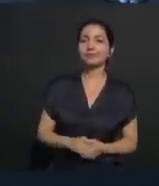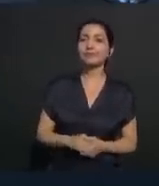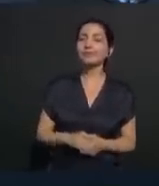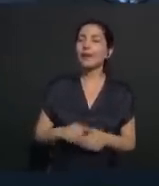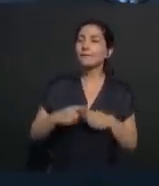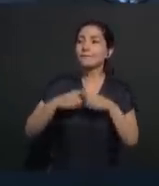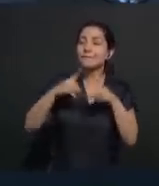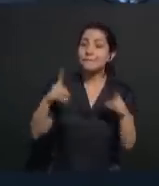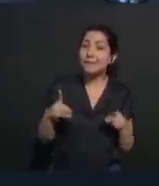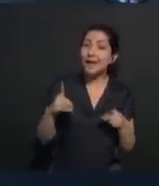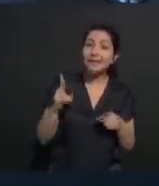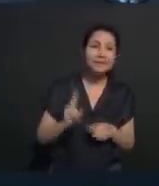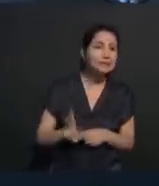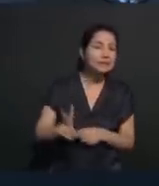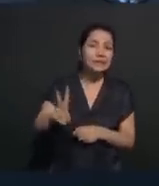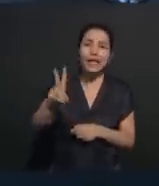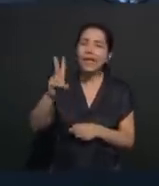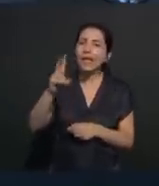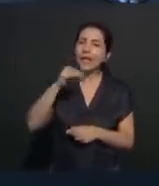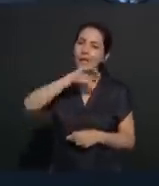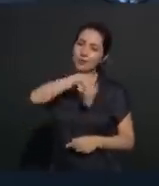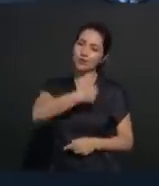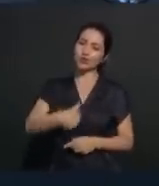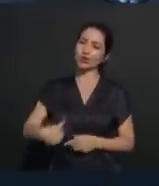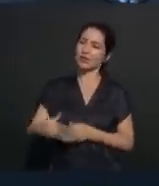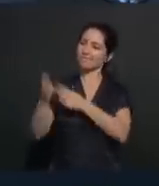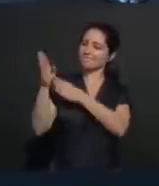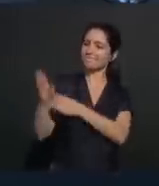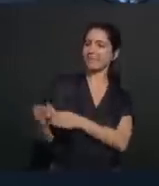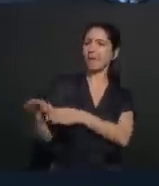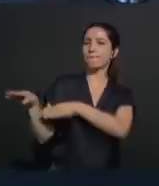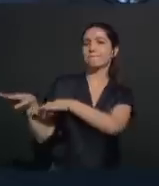Mas a fidelidade dele manteve o mesmo padrão.